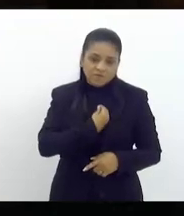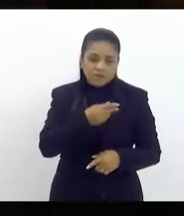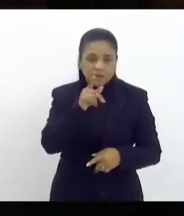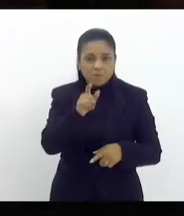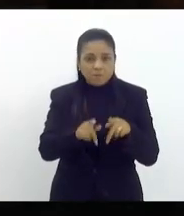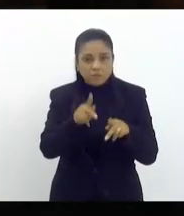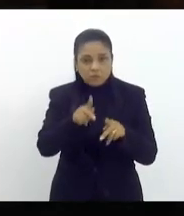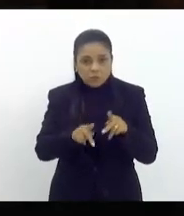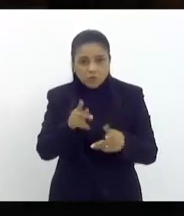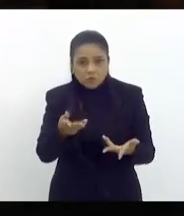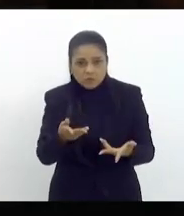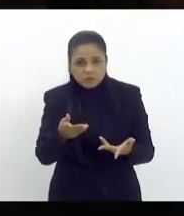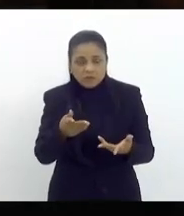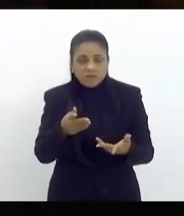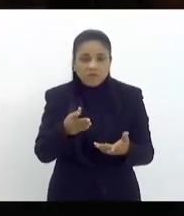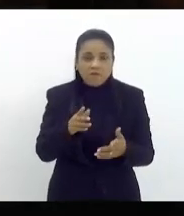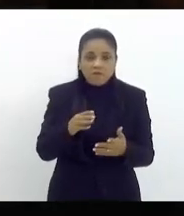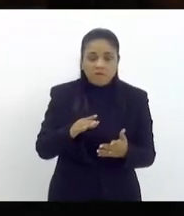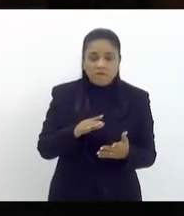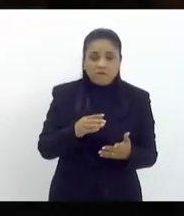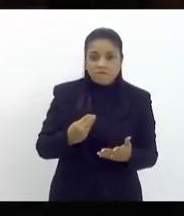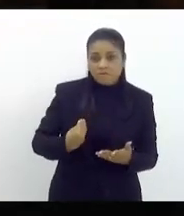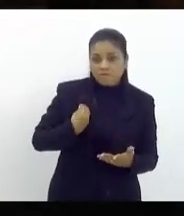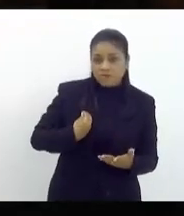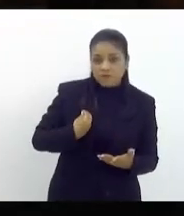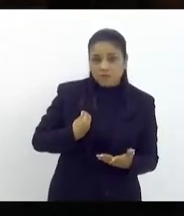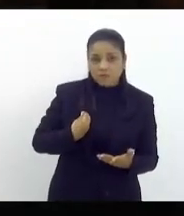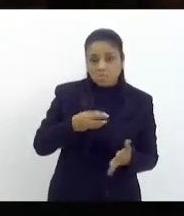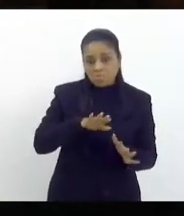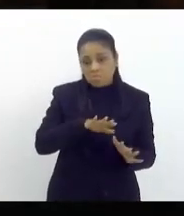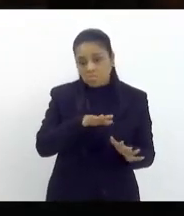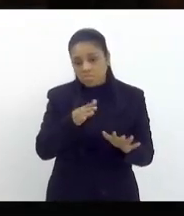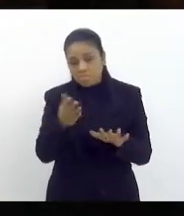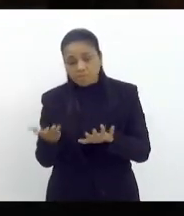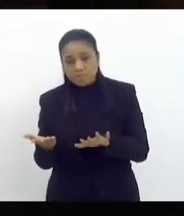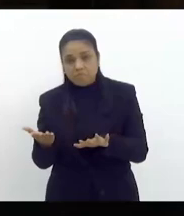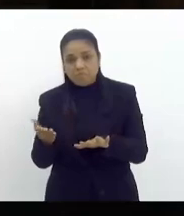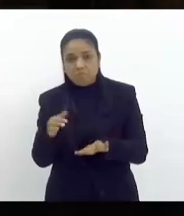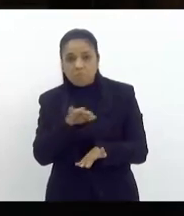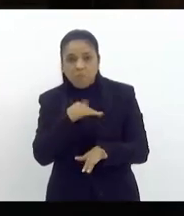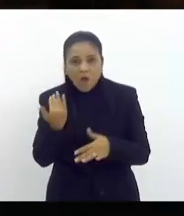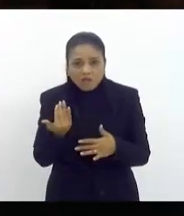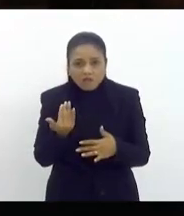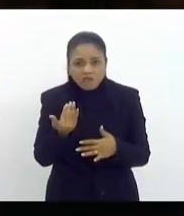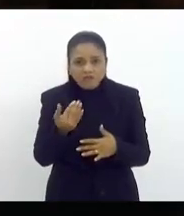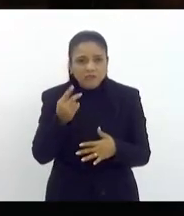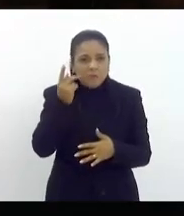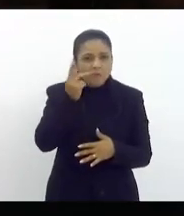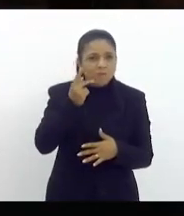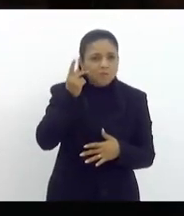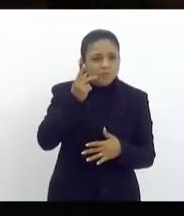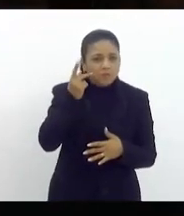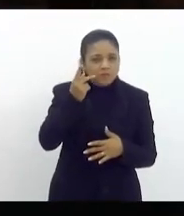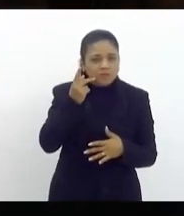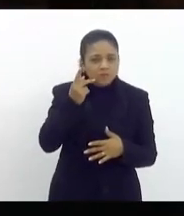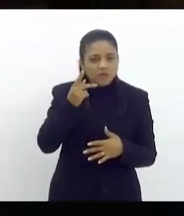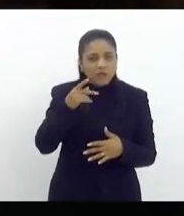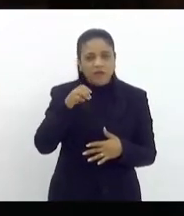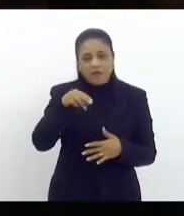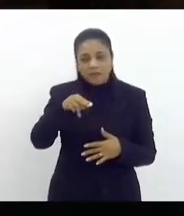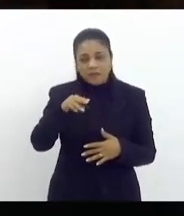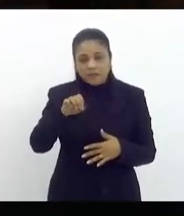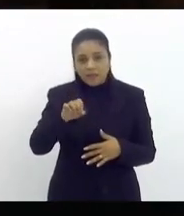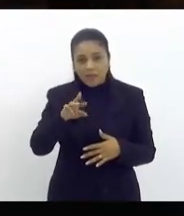a vida e a morte define entre a vida e a morte porque quando a gente fala de política de morte a necropolítica é